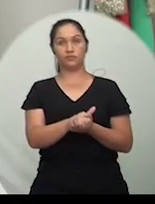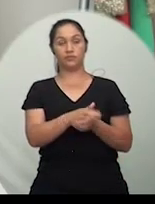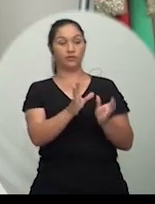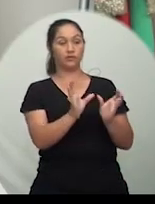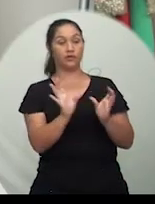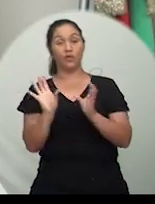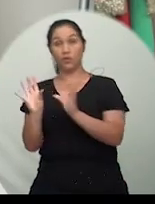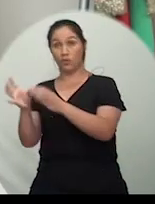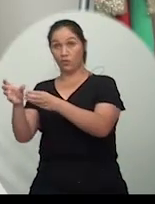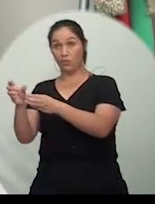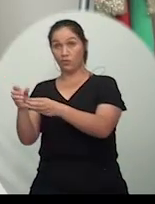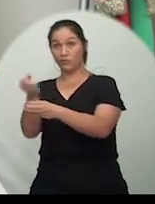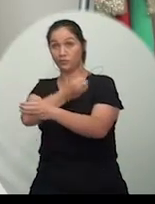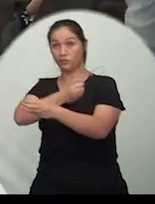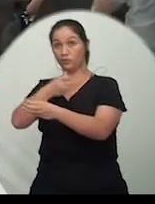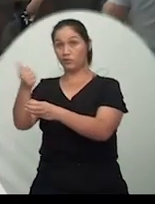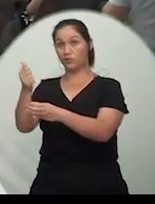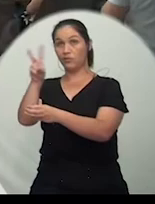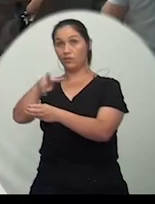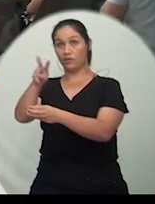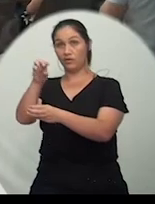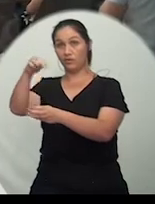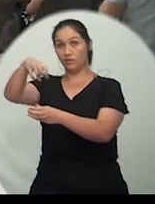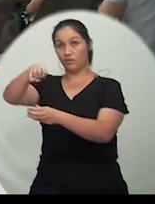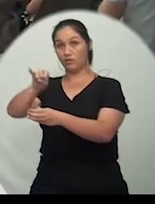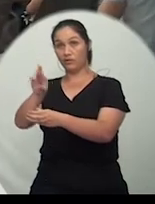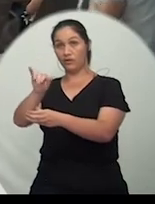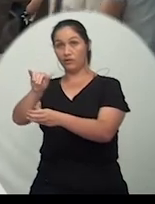Chapa 1, vereador Mir D'Agostin.